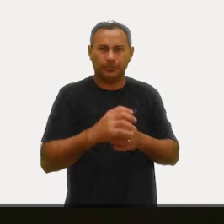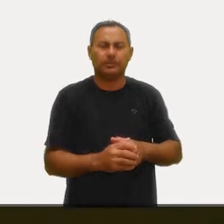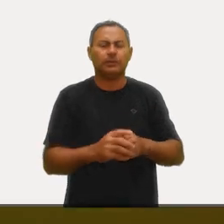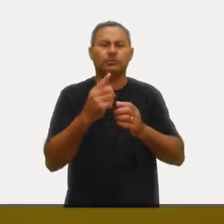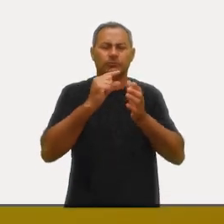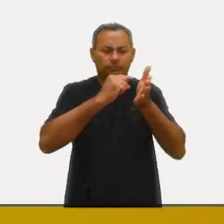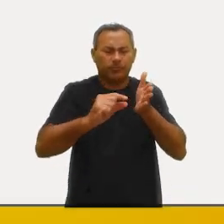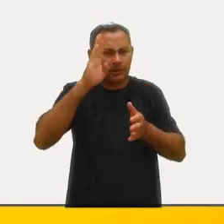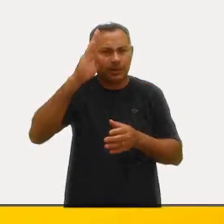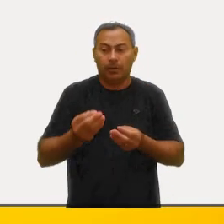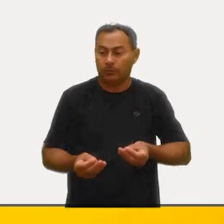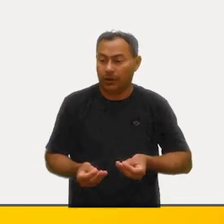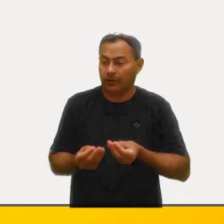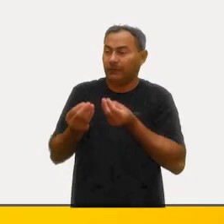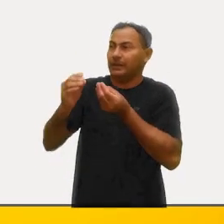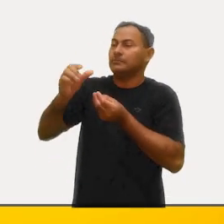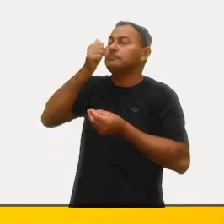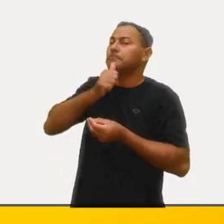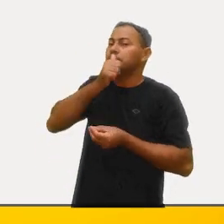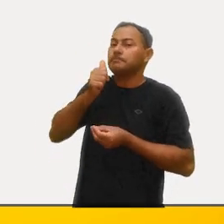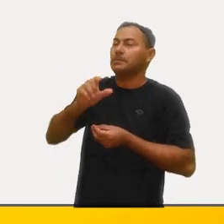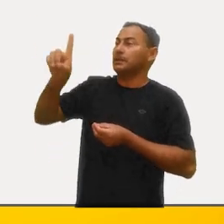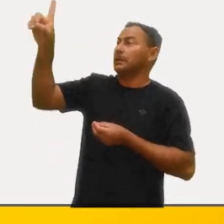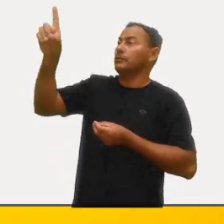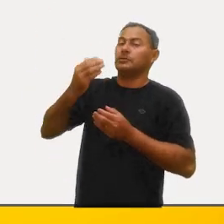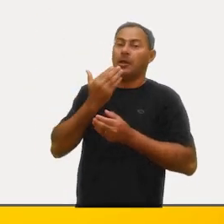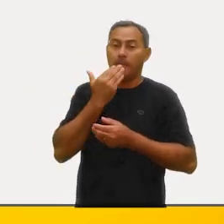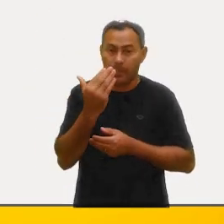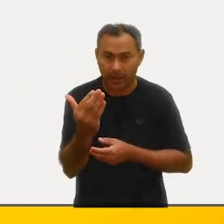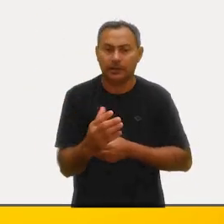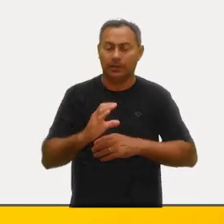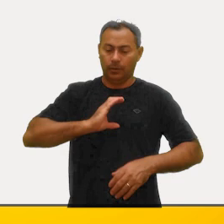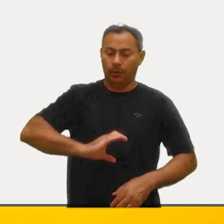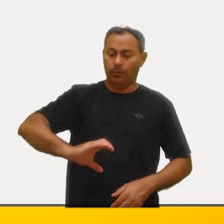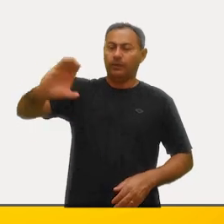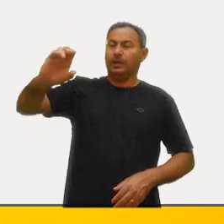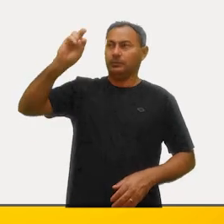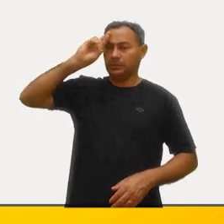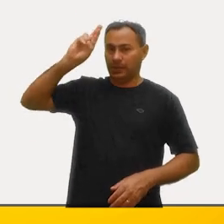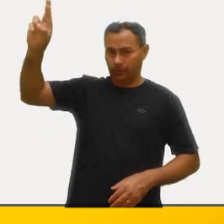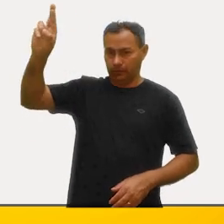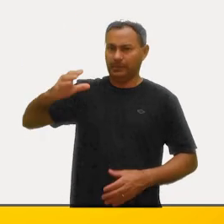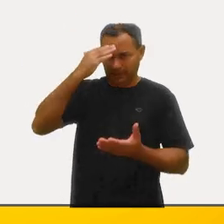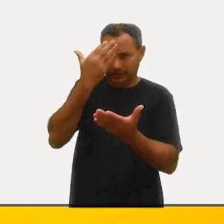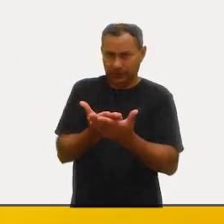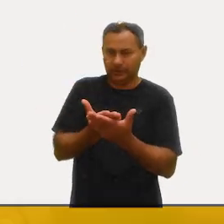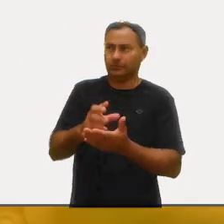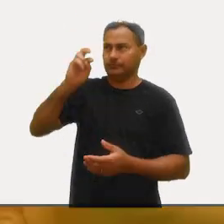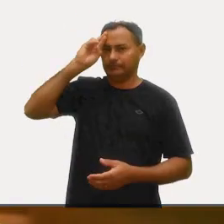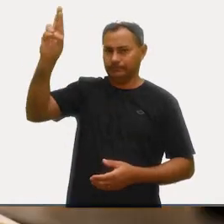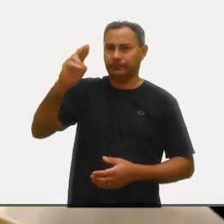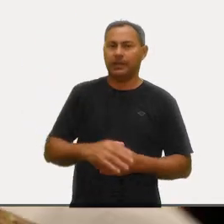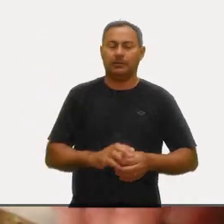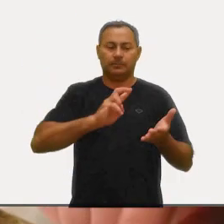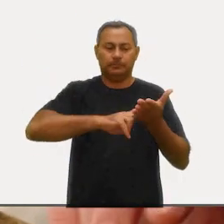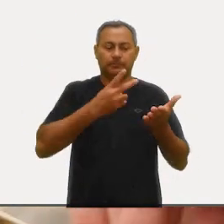meus versículos preferidos. Ofereçam sacrifícios como Deus exige e confiem no Senhor.